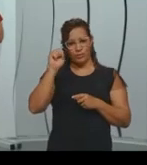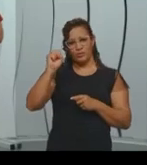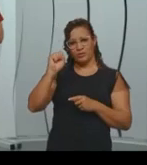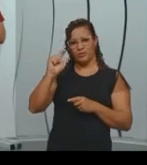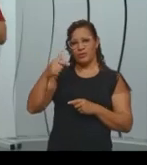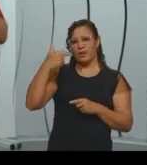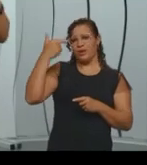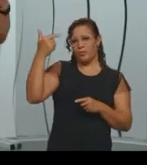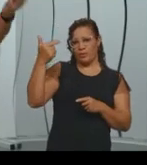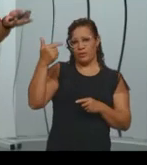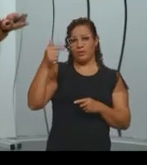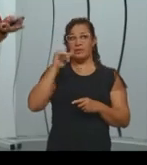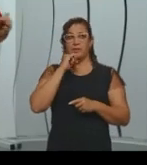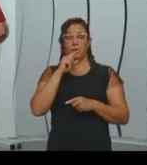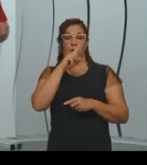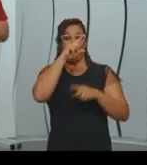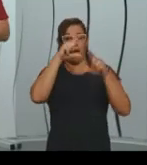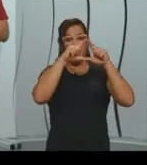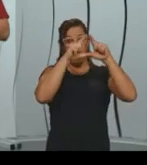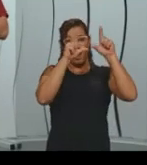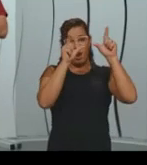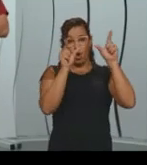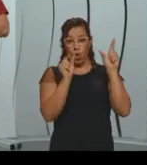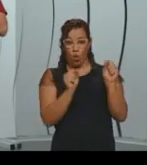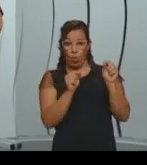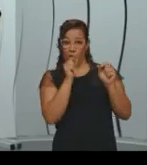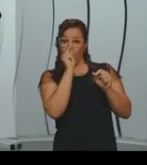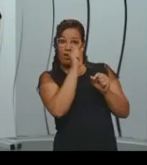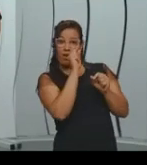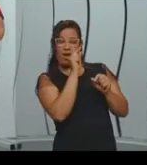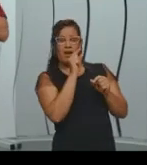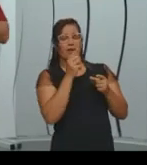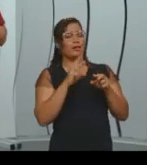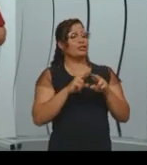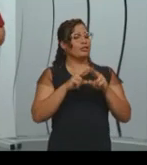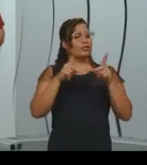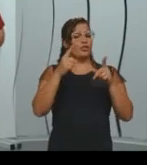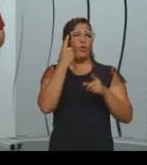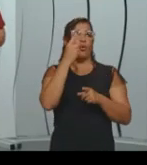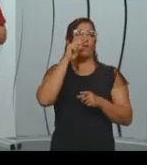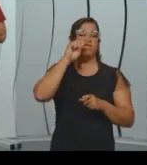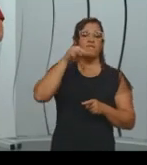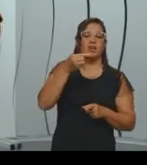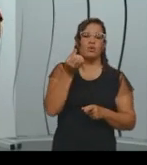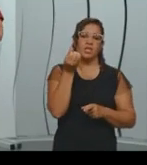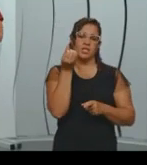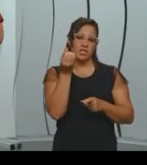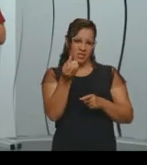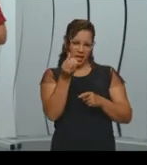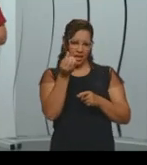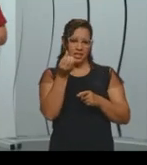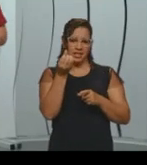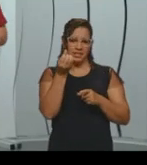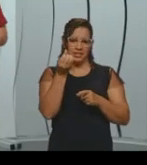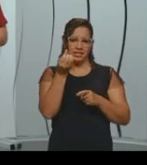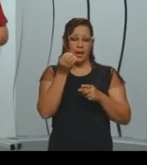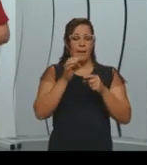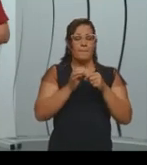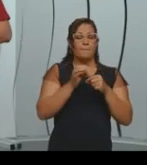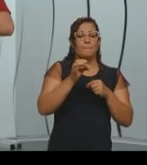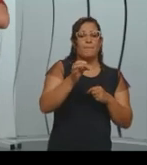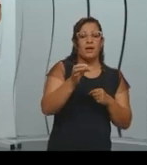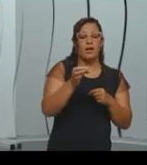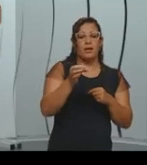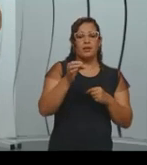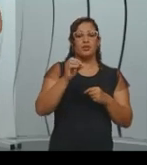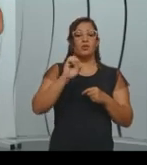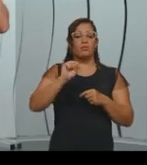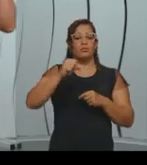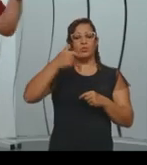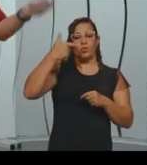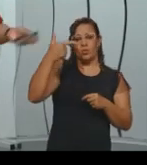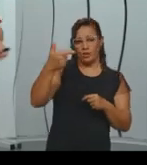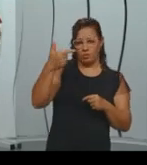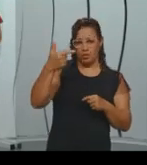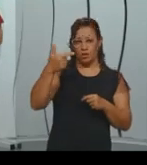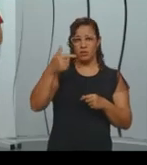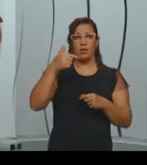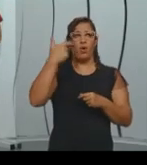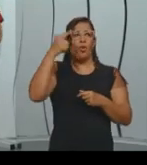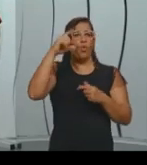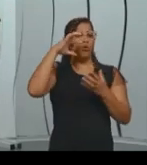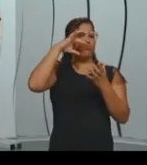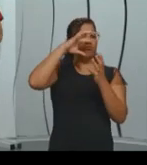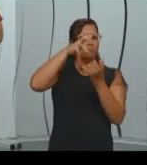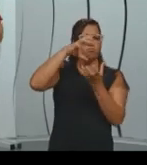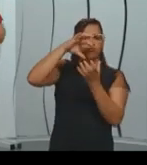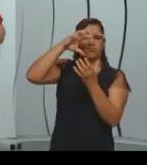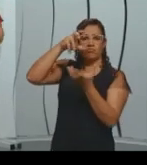ao quadrado. Se eu vou para a Lua, vale aproximadamente 1,6 metros por segundo ao quadrado. Se eu vou para um outro planeta